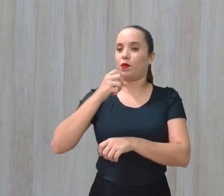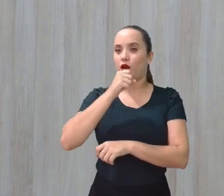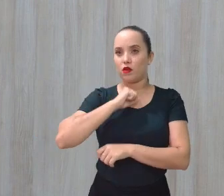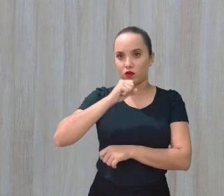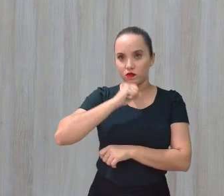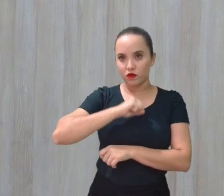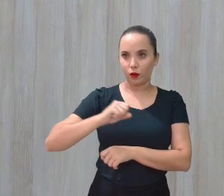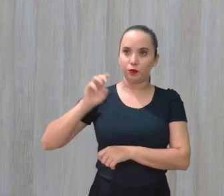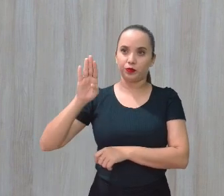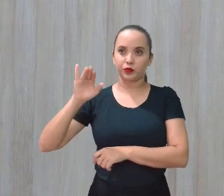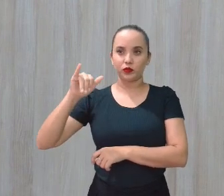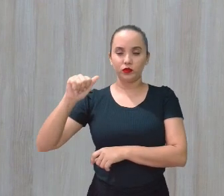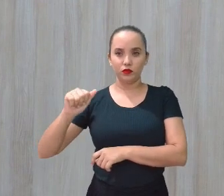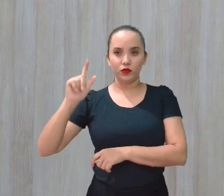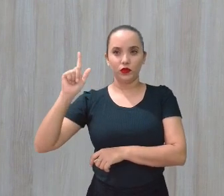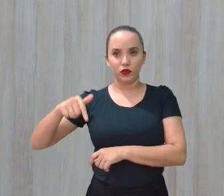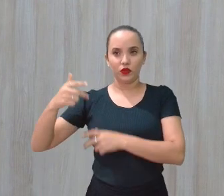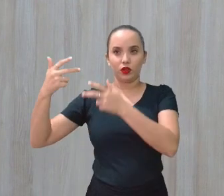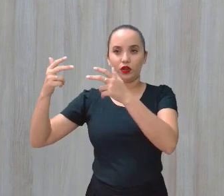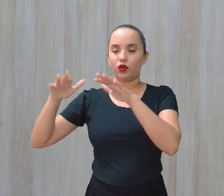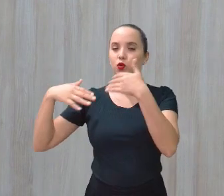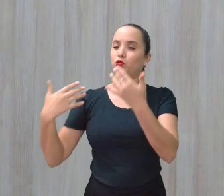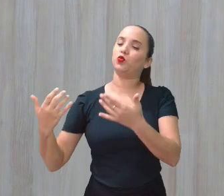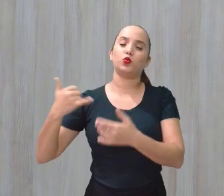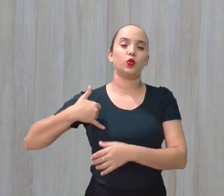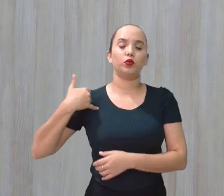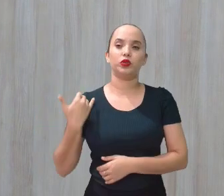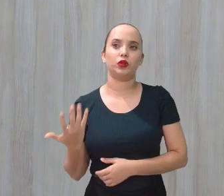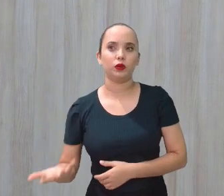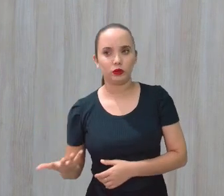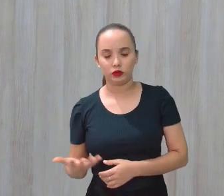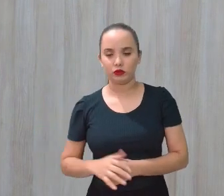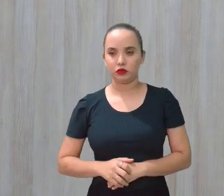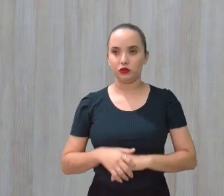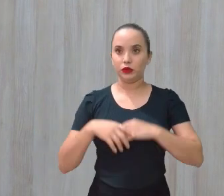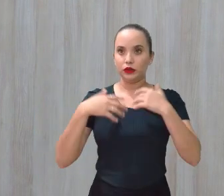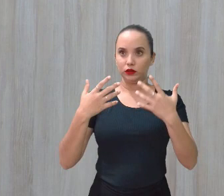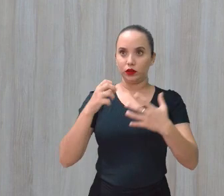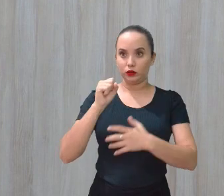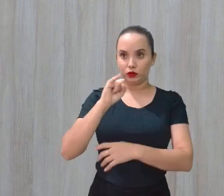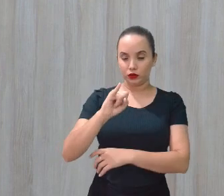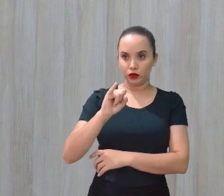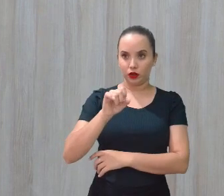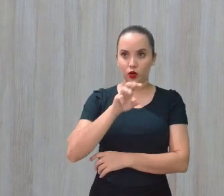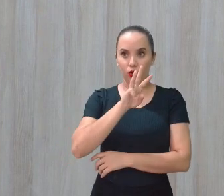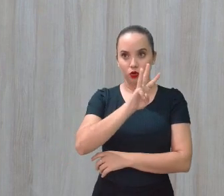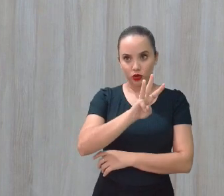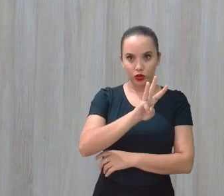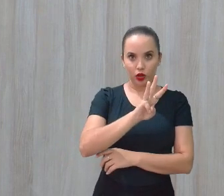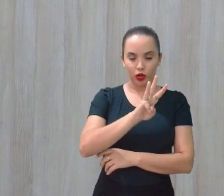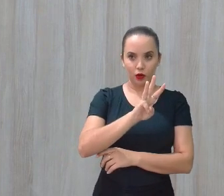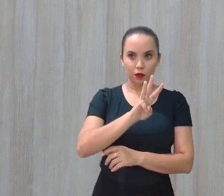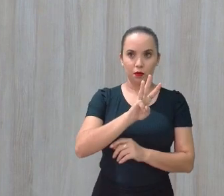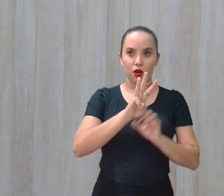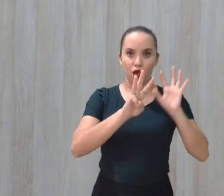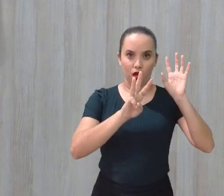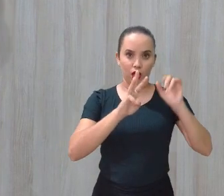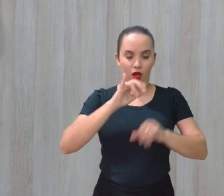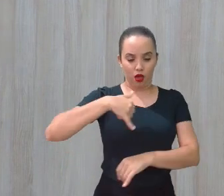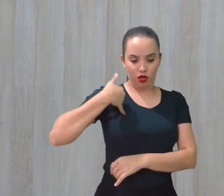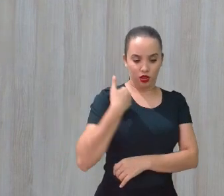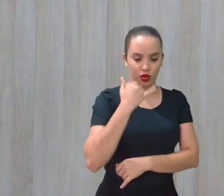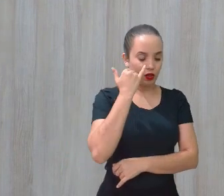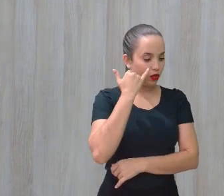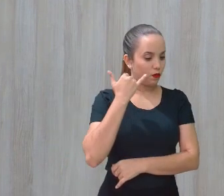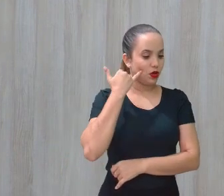ó. A idade de Billy é 15 a mais do que a idade de Bia, significa que eu pegar a idade de Billy, eu vou